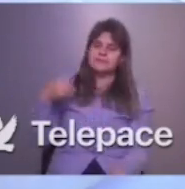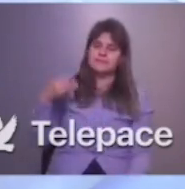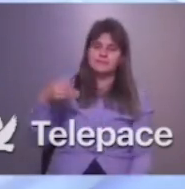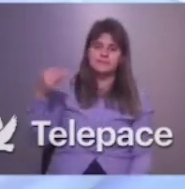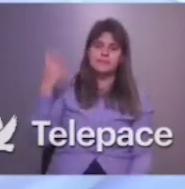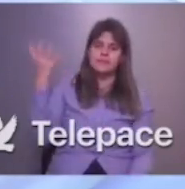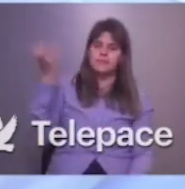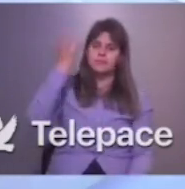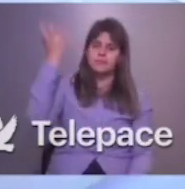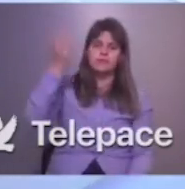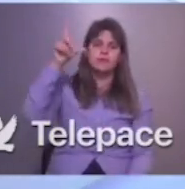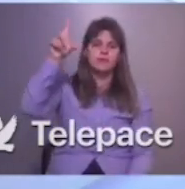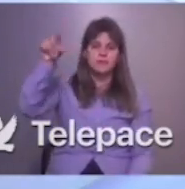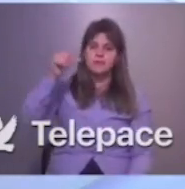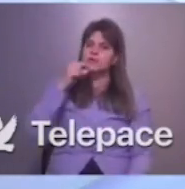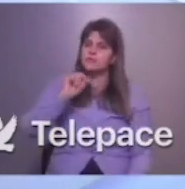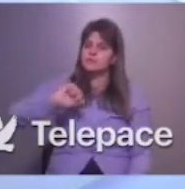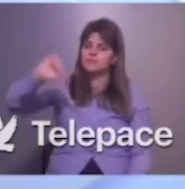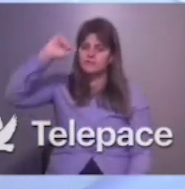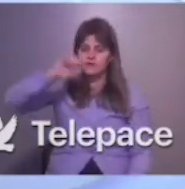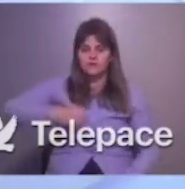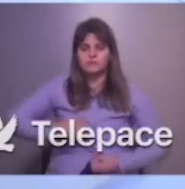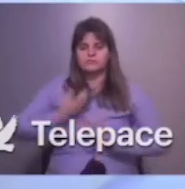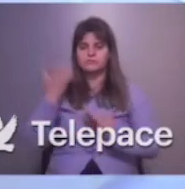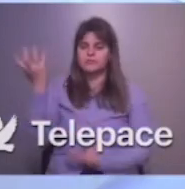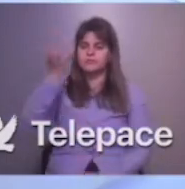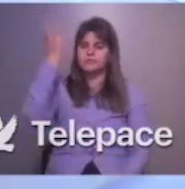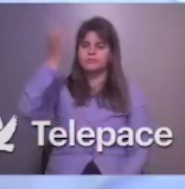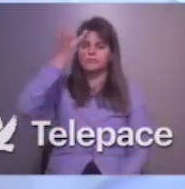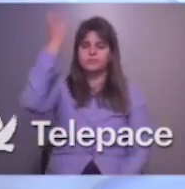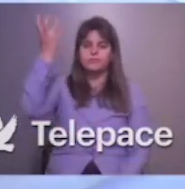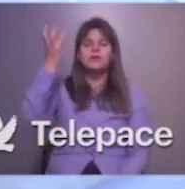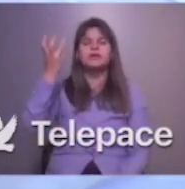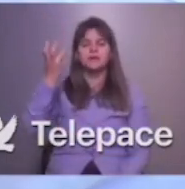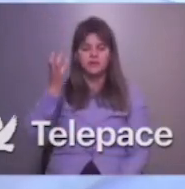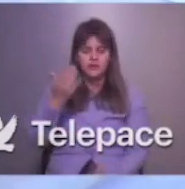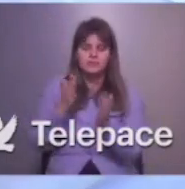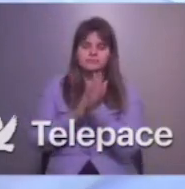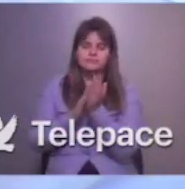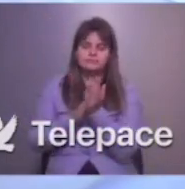in parole e opere la gloria del tuo nome.